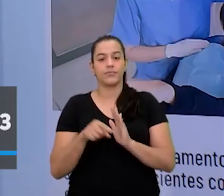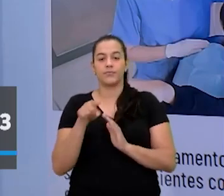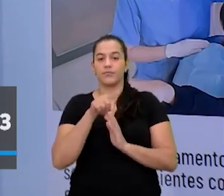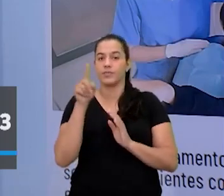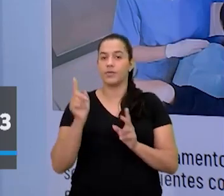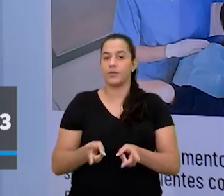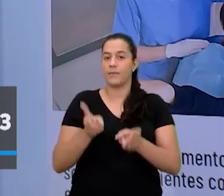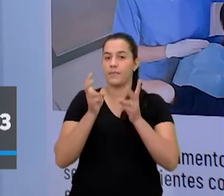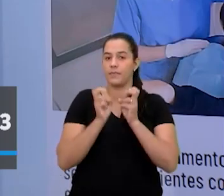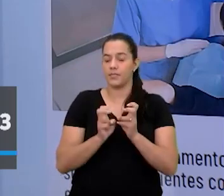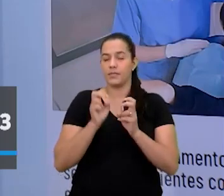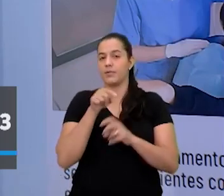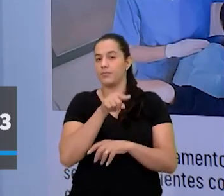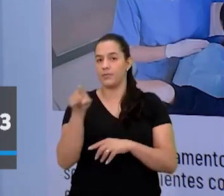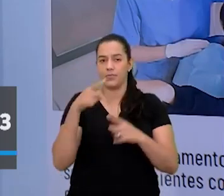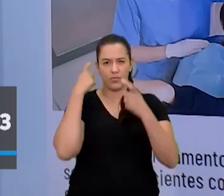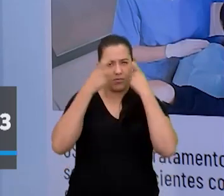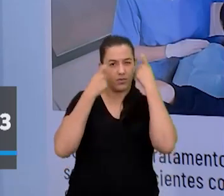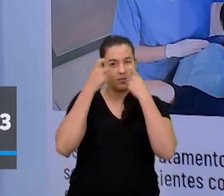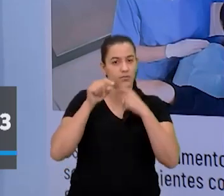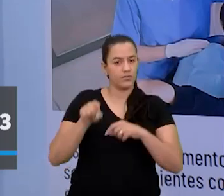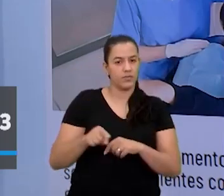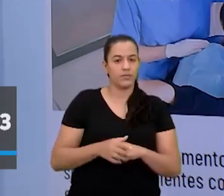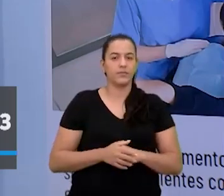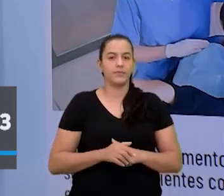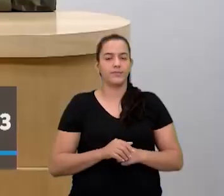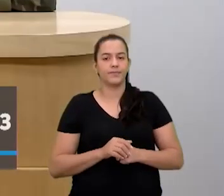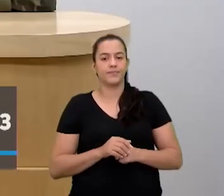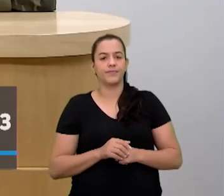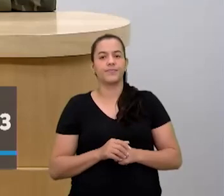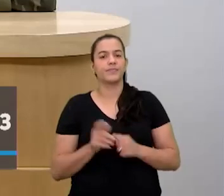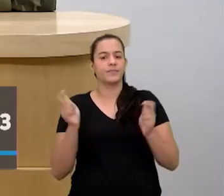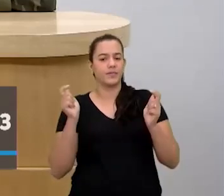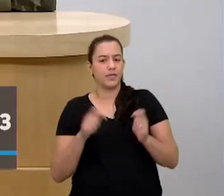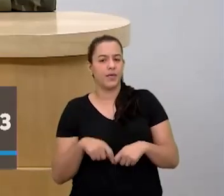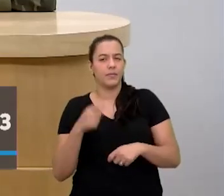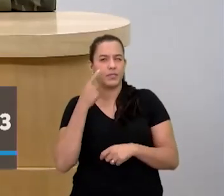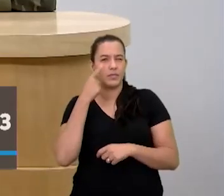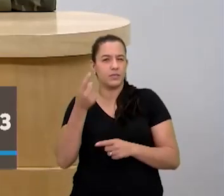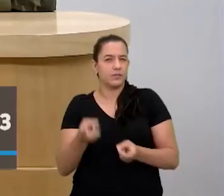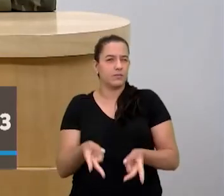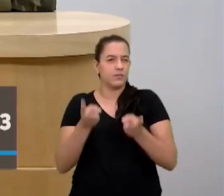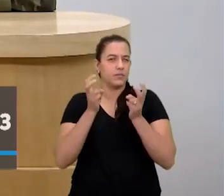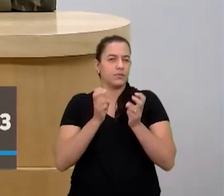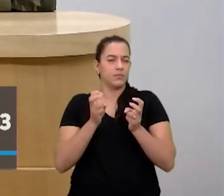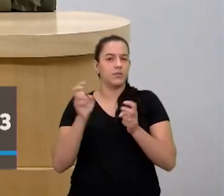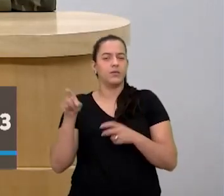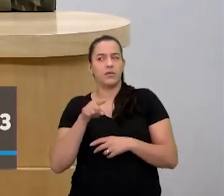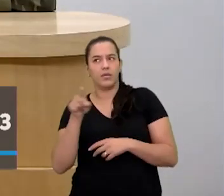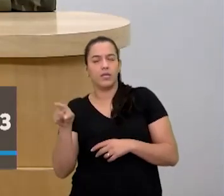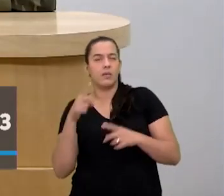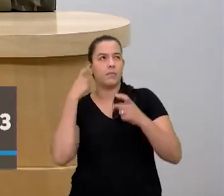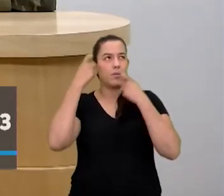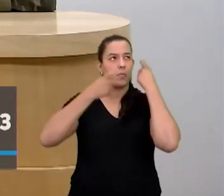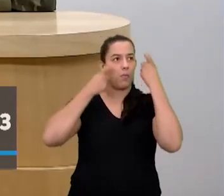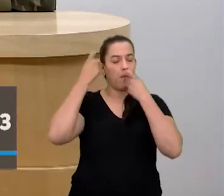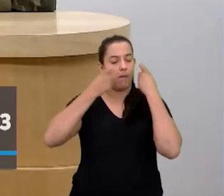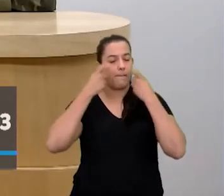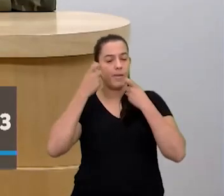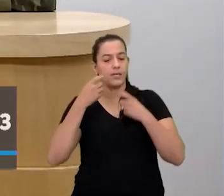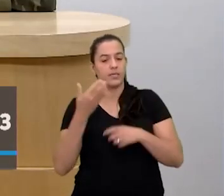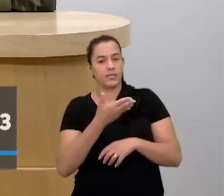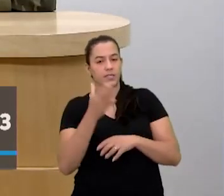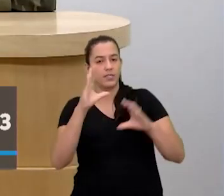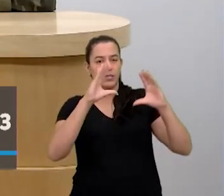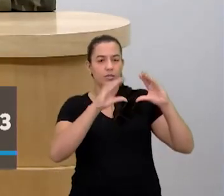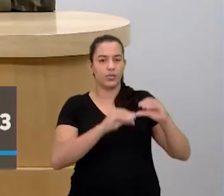essa preocupação? Professora Tayana, a gente consegue perceber essa preocupação do noticiário no cotidiano? Aquele jornal que passa às 9 horas